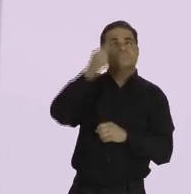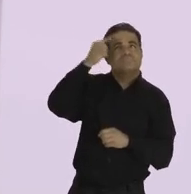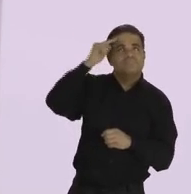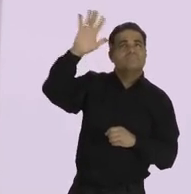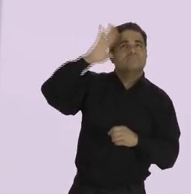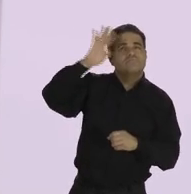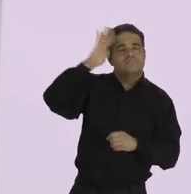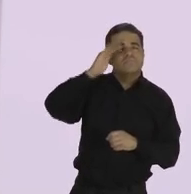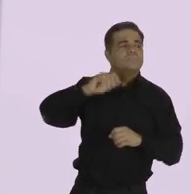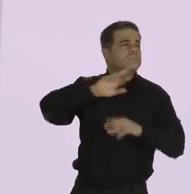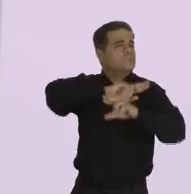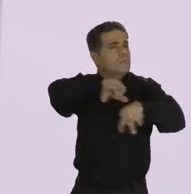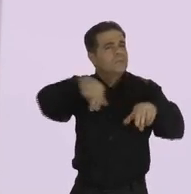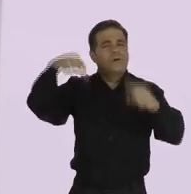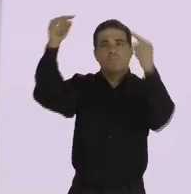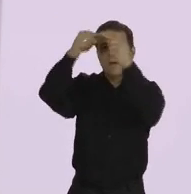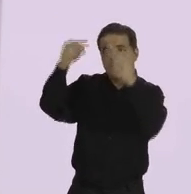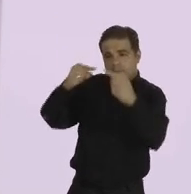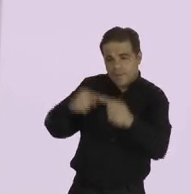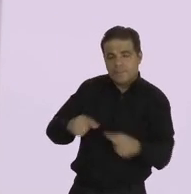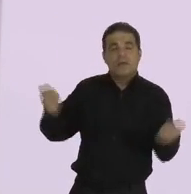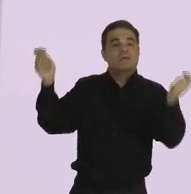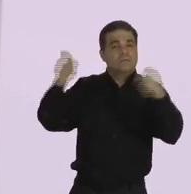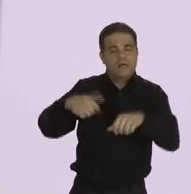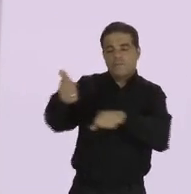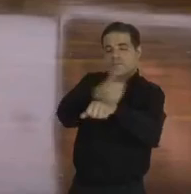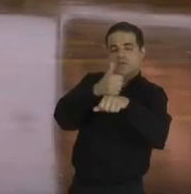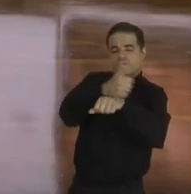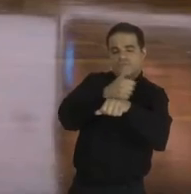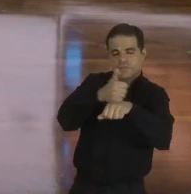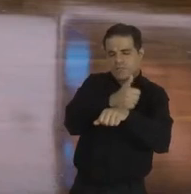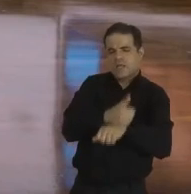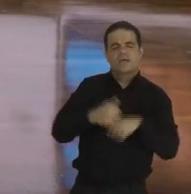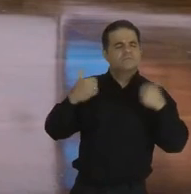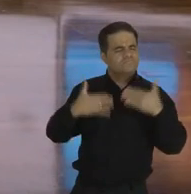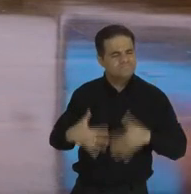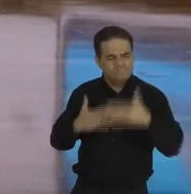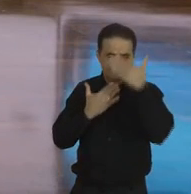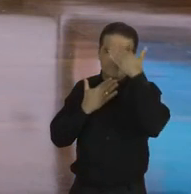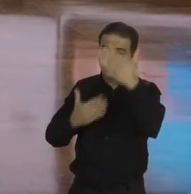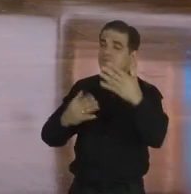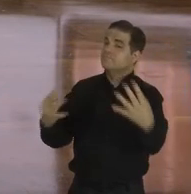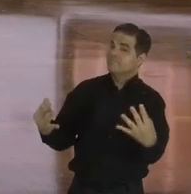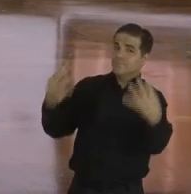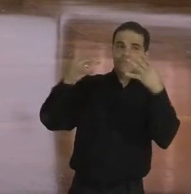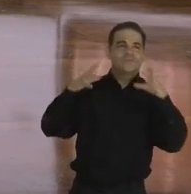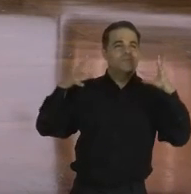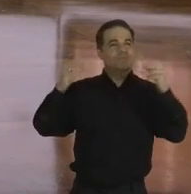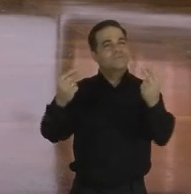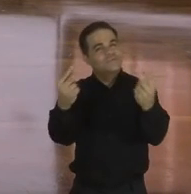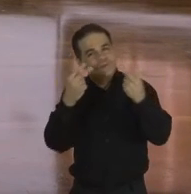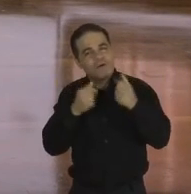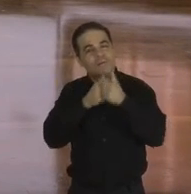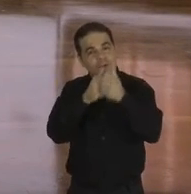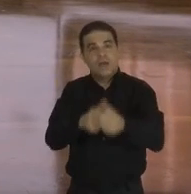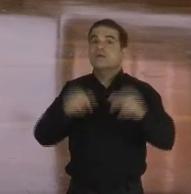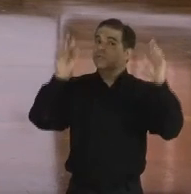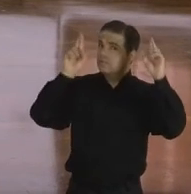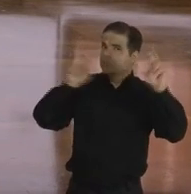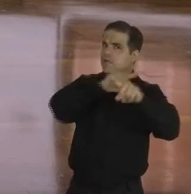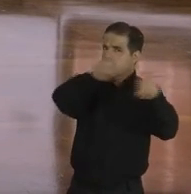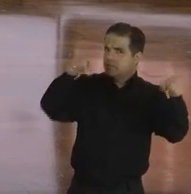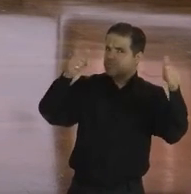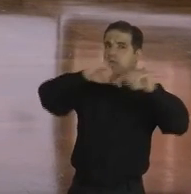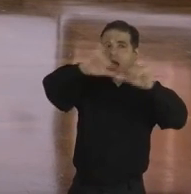pensado para diversas aplicações profissionais muito obrigada pela audiência de todos vocês Espero que